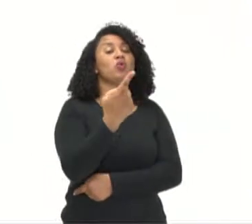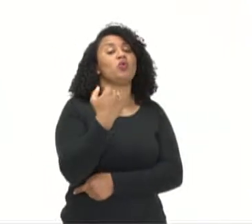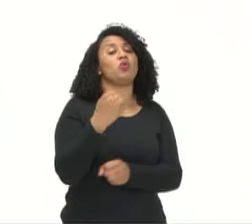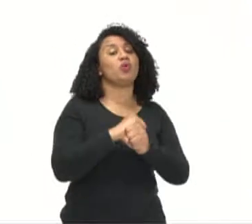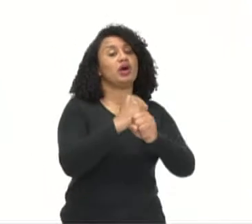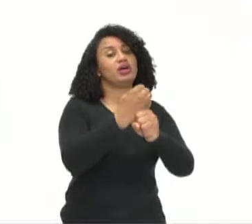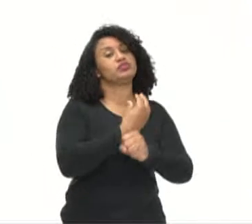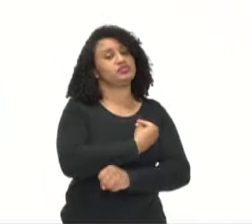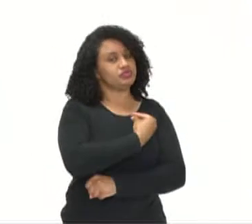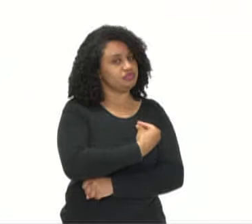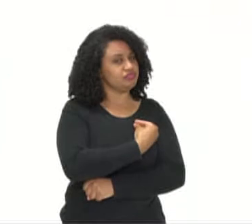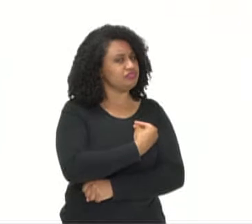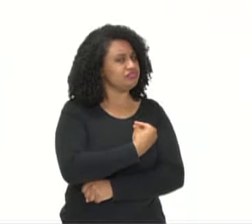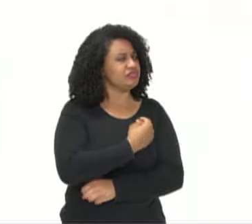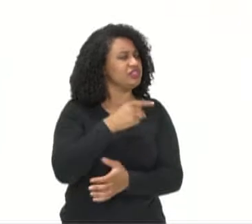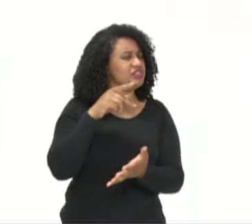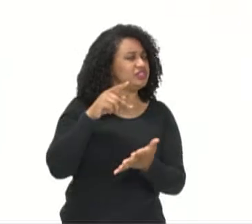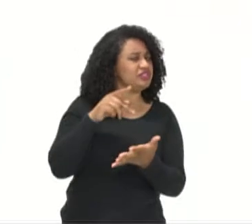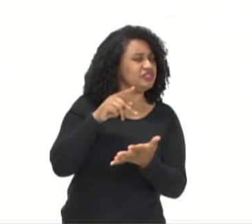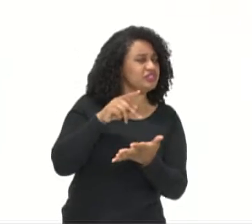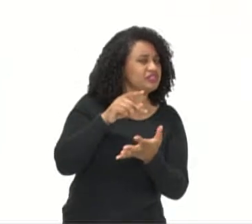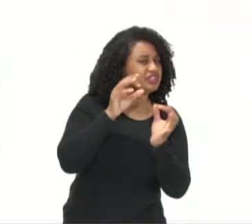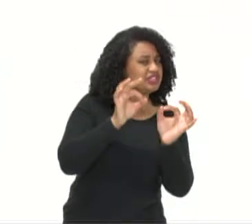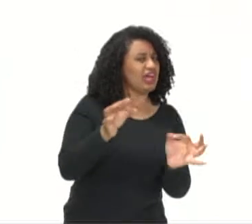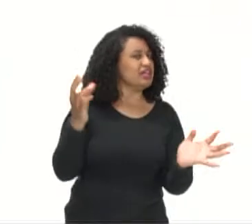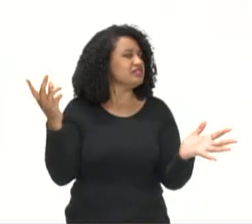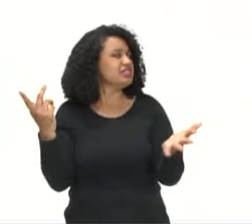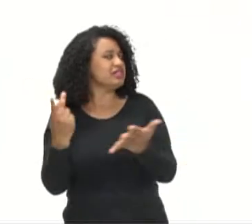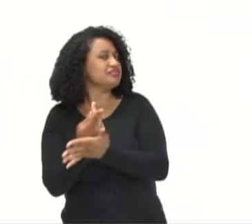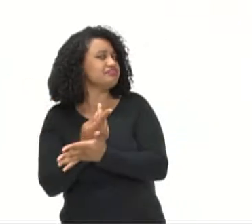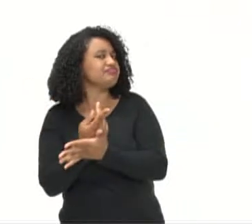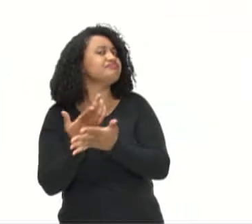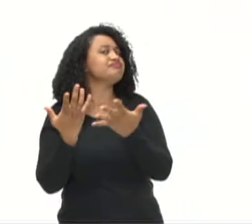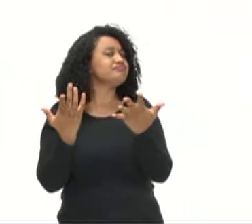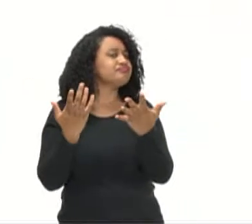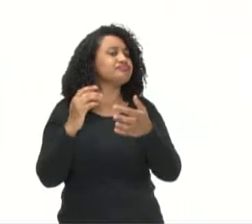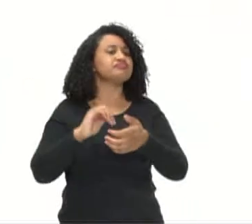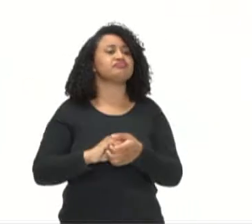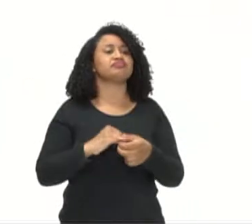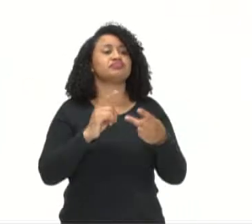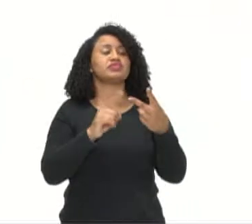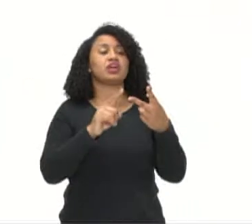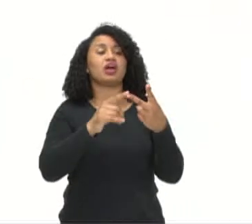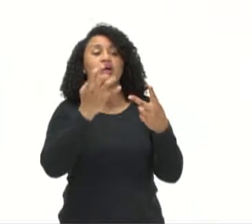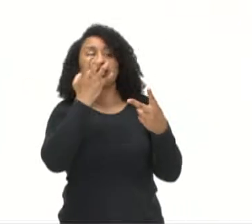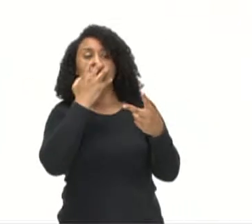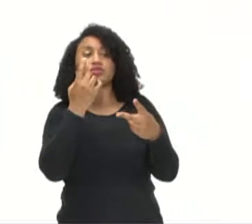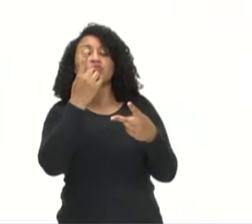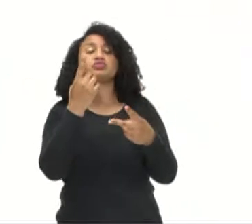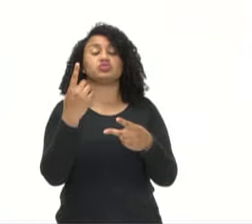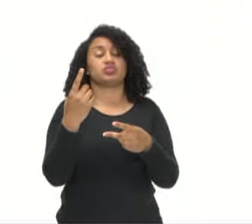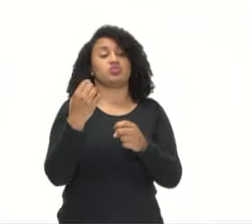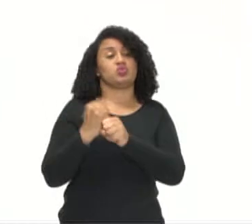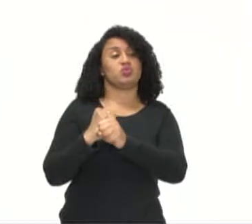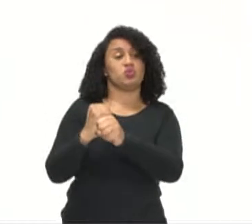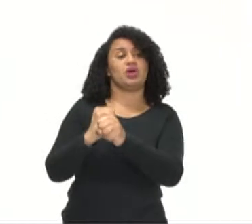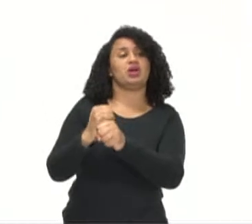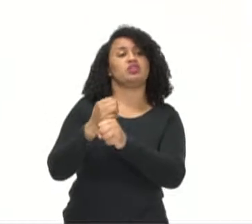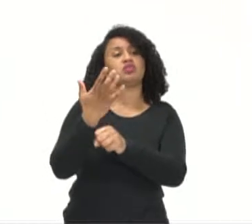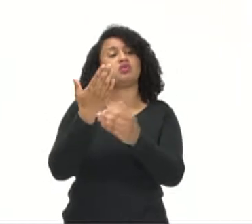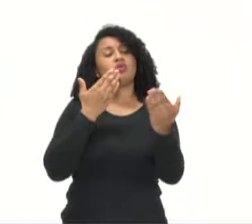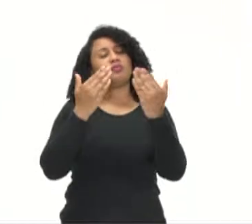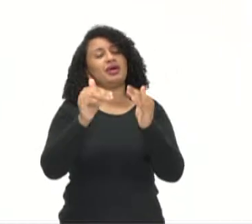ano de vida. Será que isso é verdadeiro ou é falso? Um cão de 1 ano teria aproximadamente 15